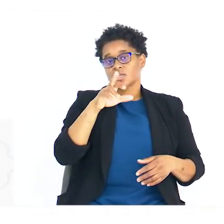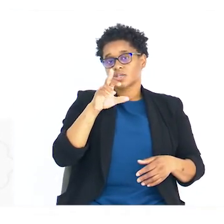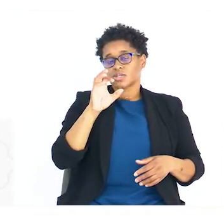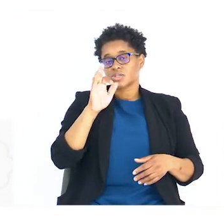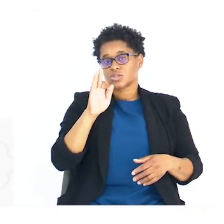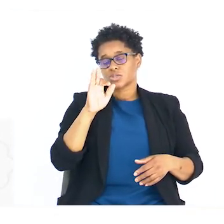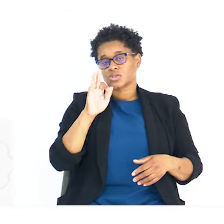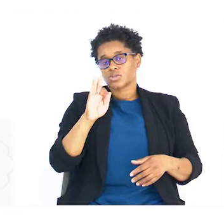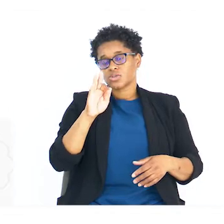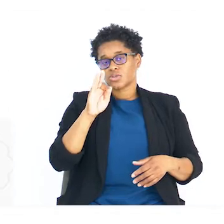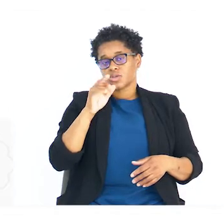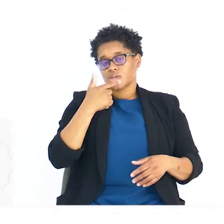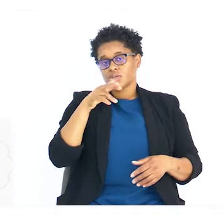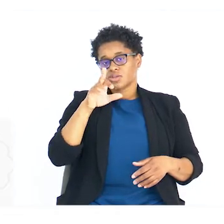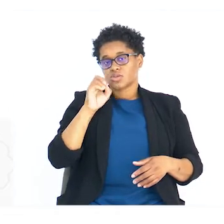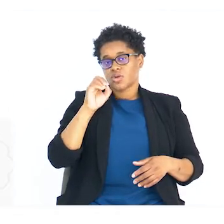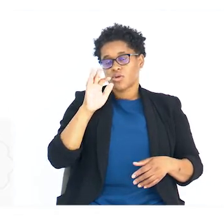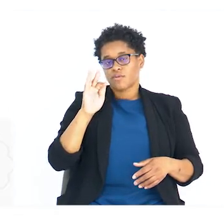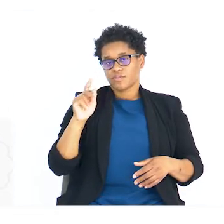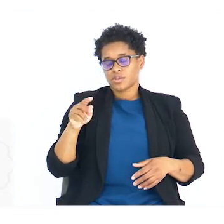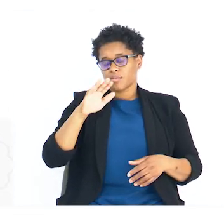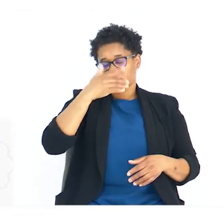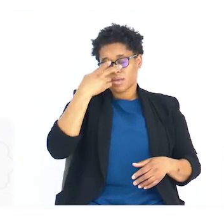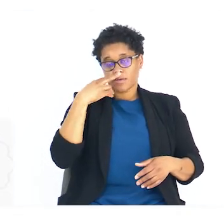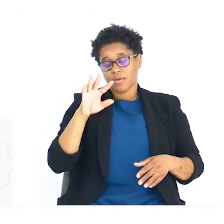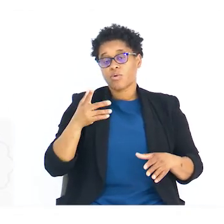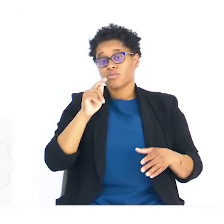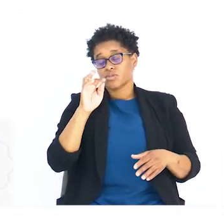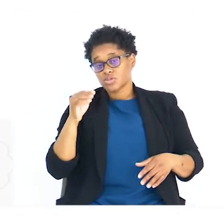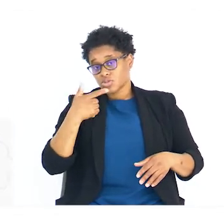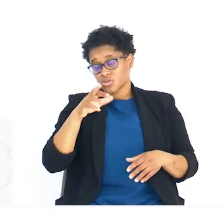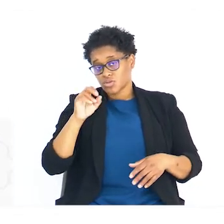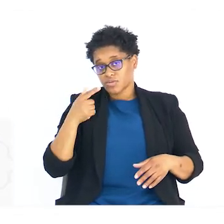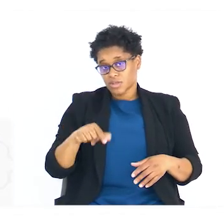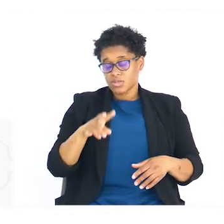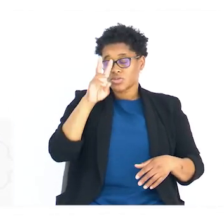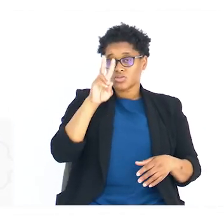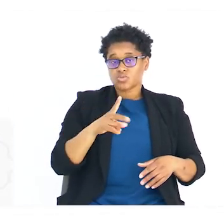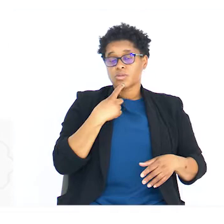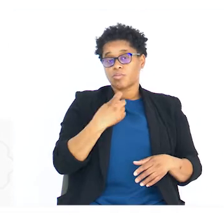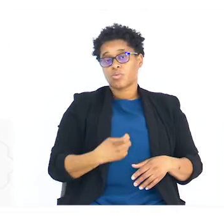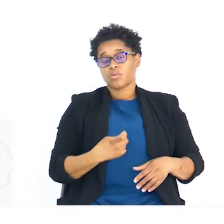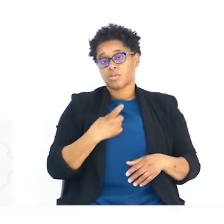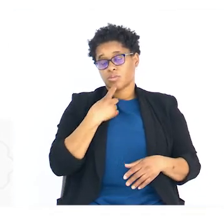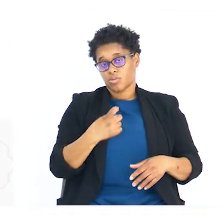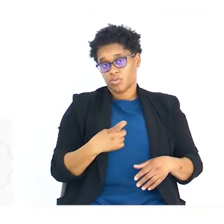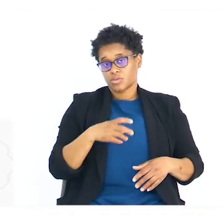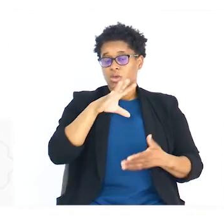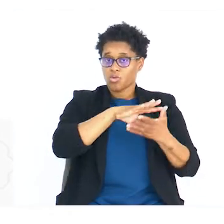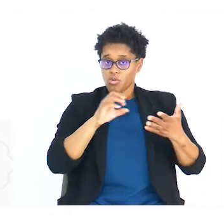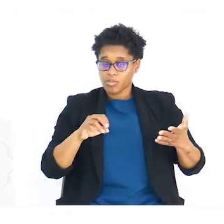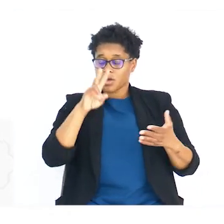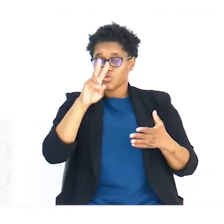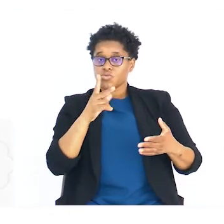Então, primeira pergunta é ver quantas estrofes tem. Segunda pergunta, copiar o segundo verso da terceira